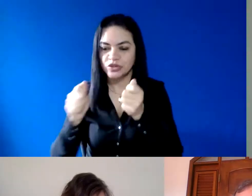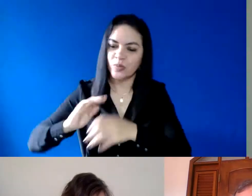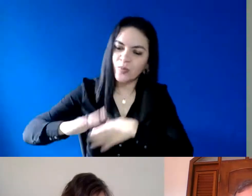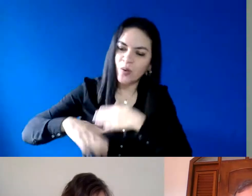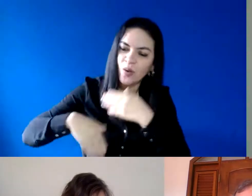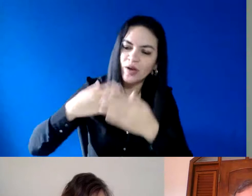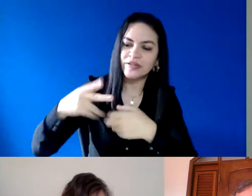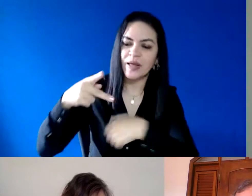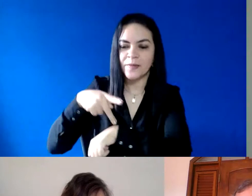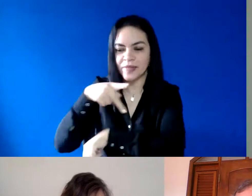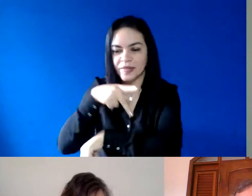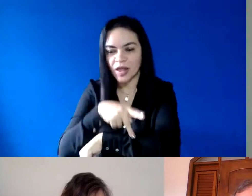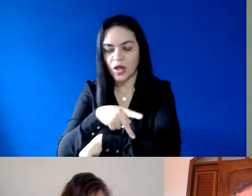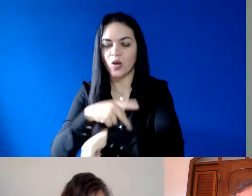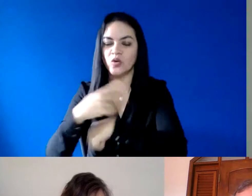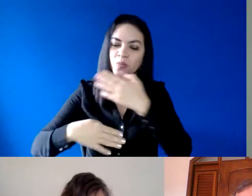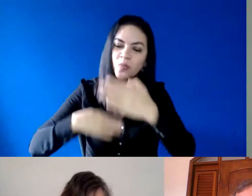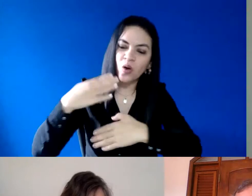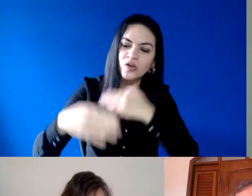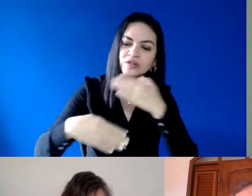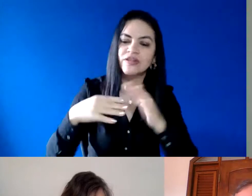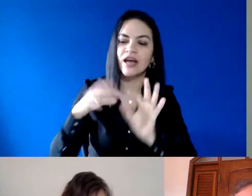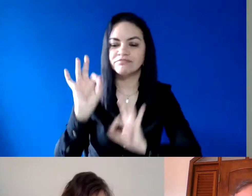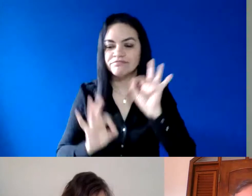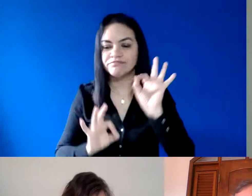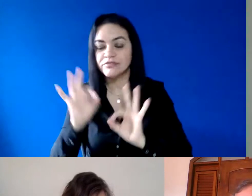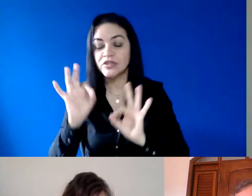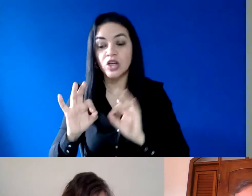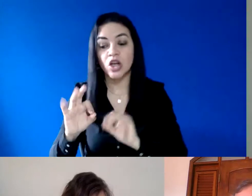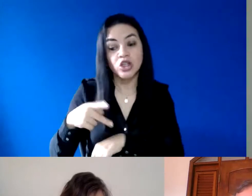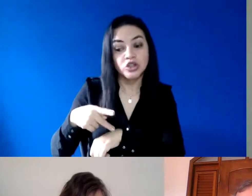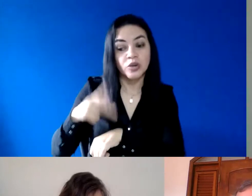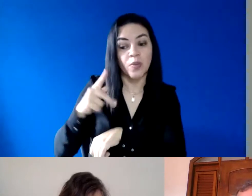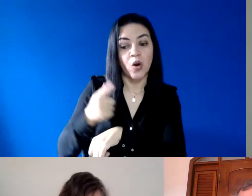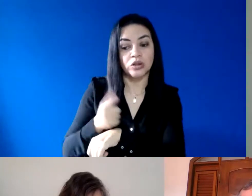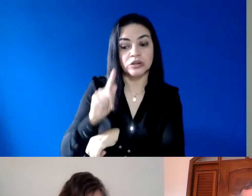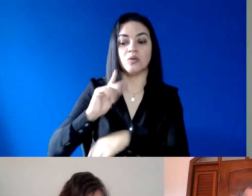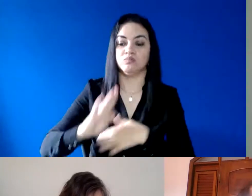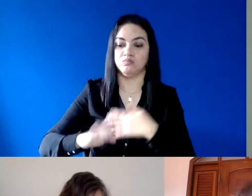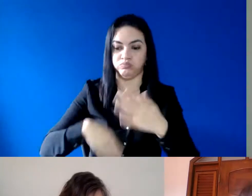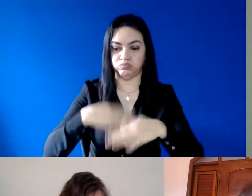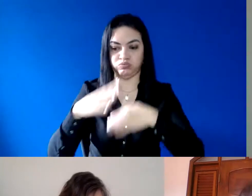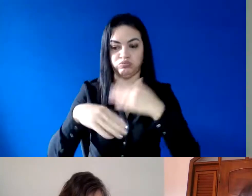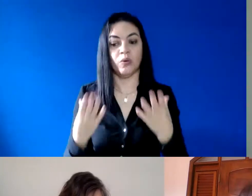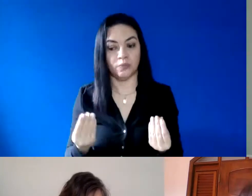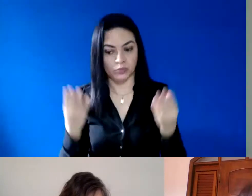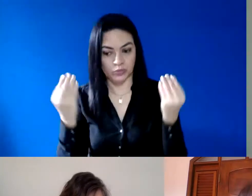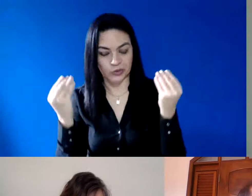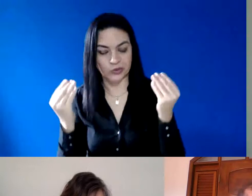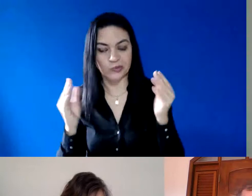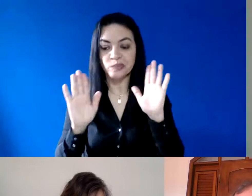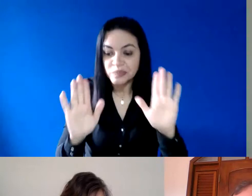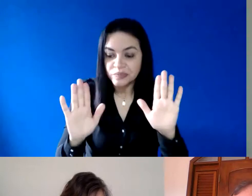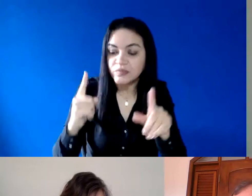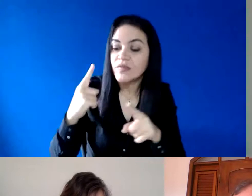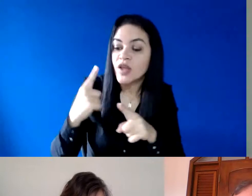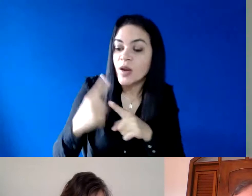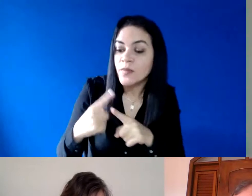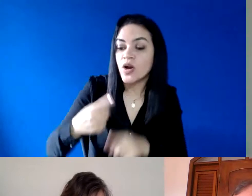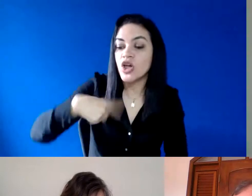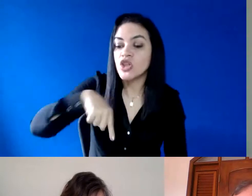pedagógico, o processo de construção de uma pós-graduação, ele é bastante intenso. Mas por que temos